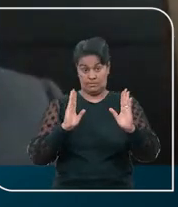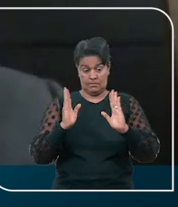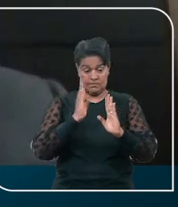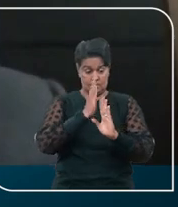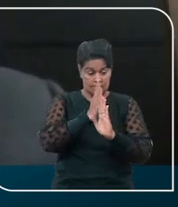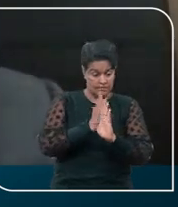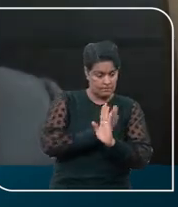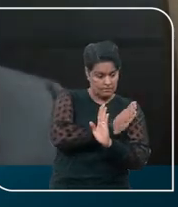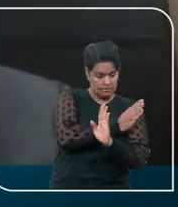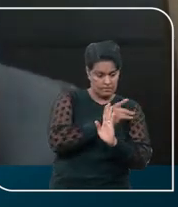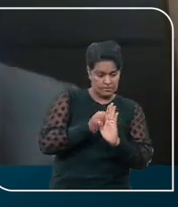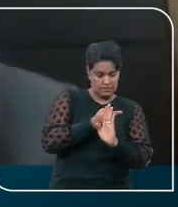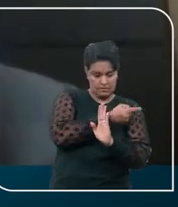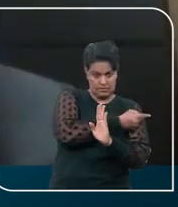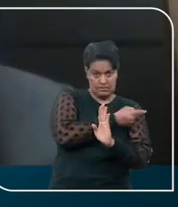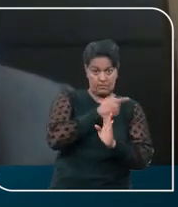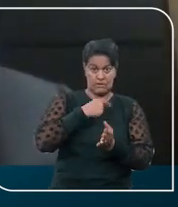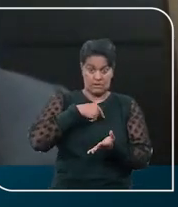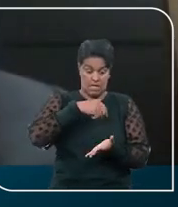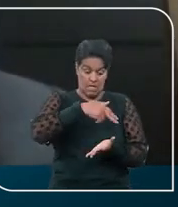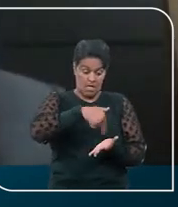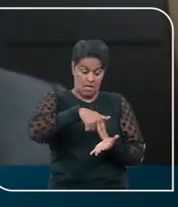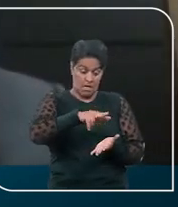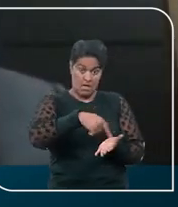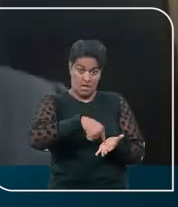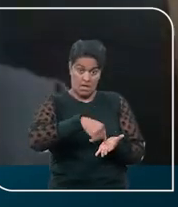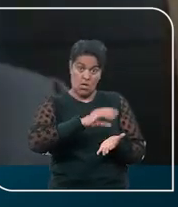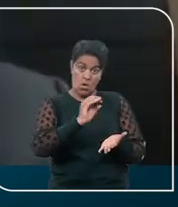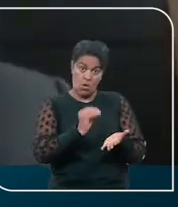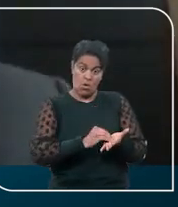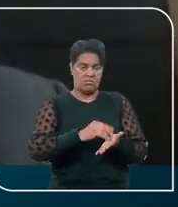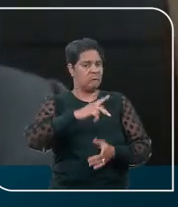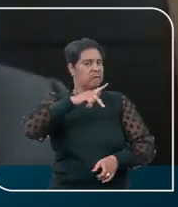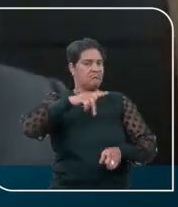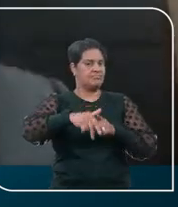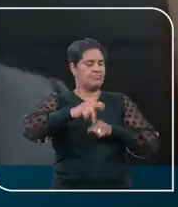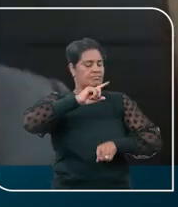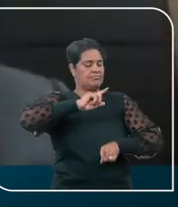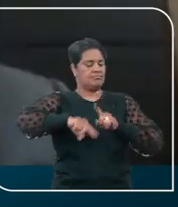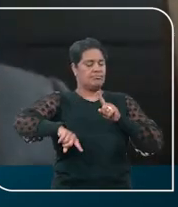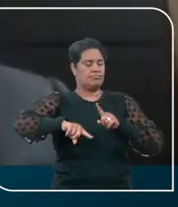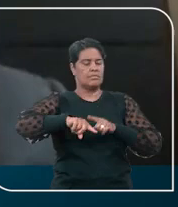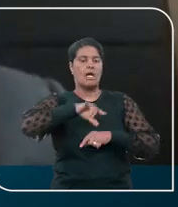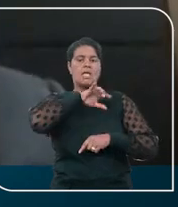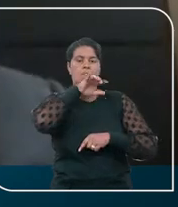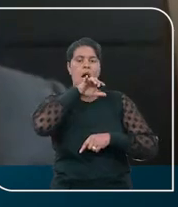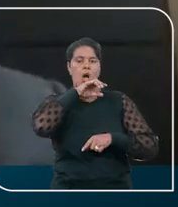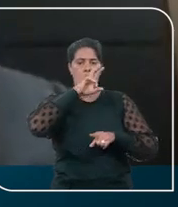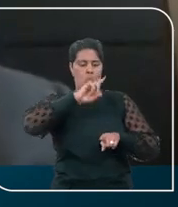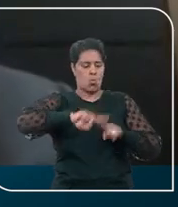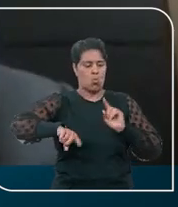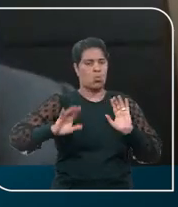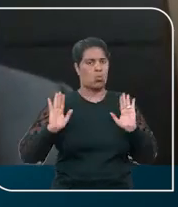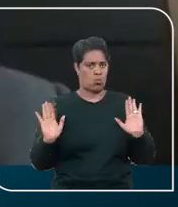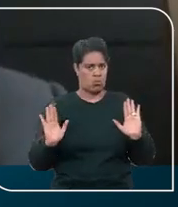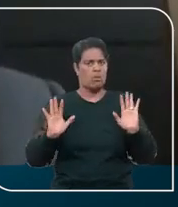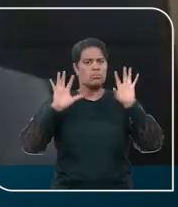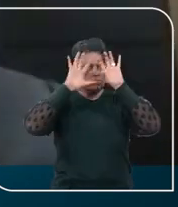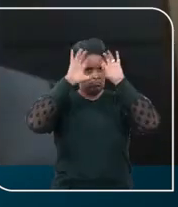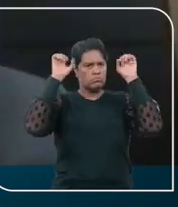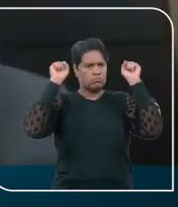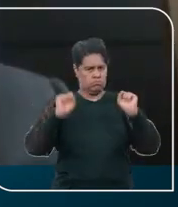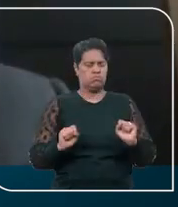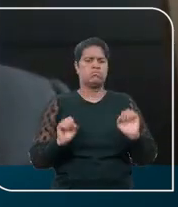traziam restrições ou proibições sobre a permanência de animais. E, de fato, os tribunais reiteradamente